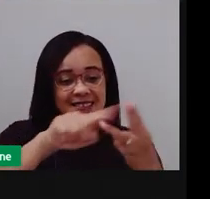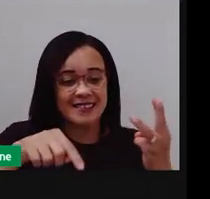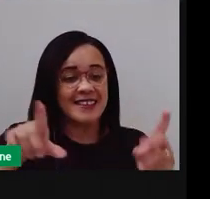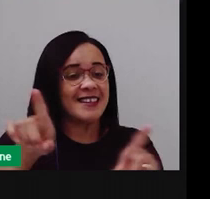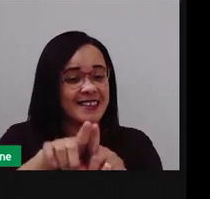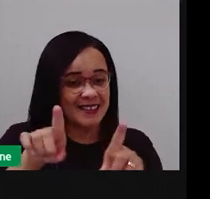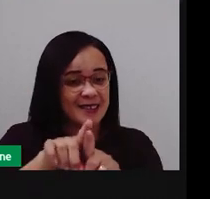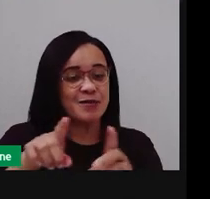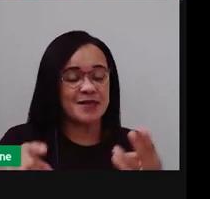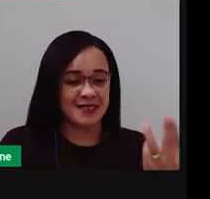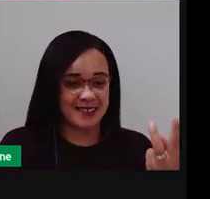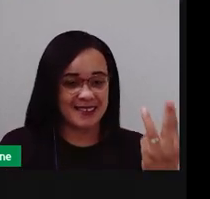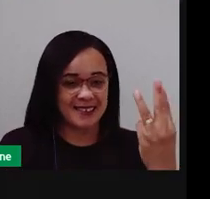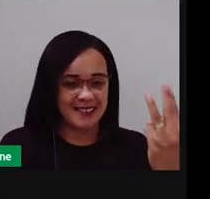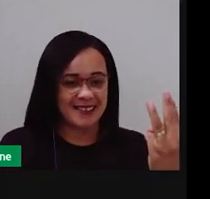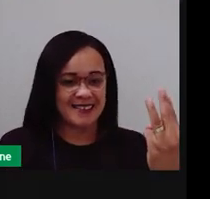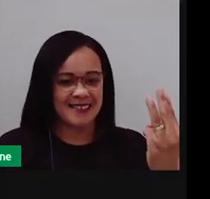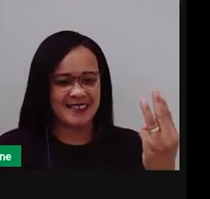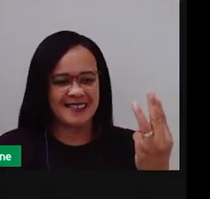3 sílabas.